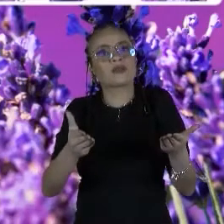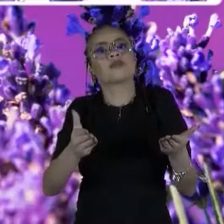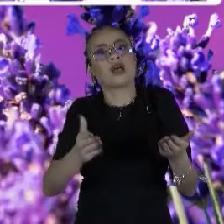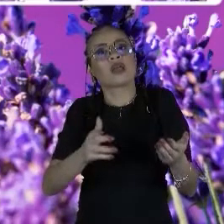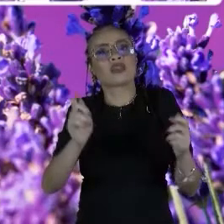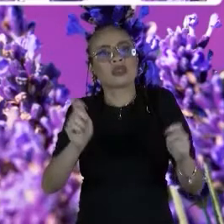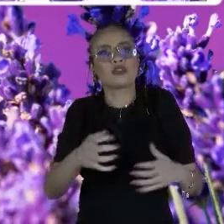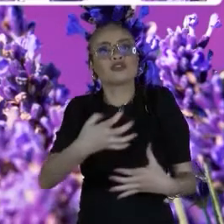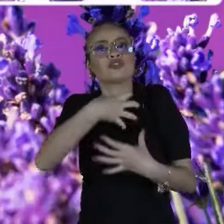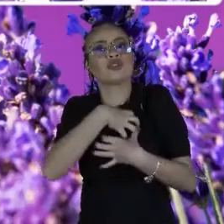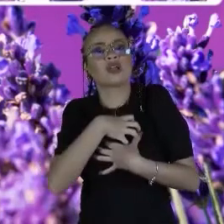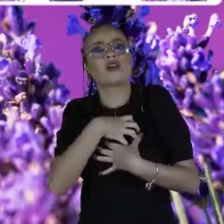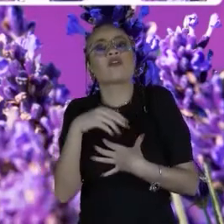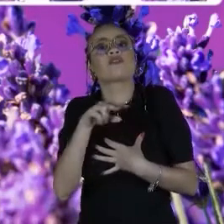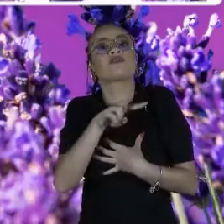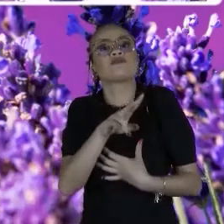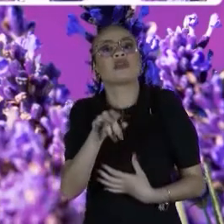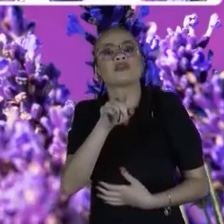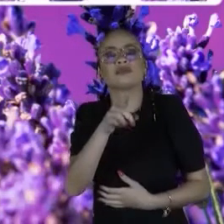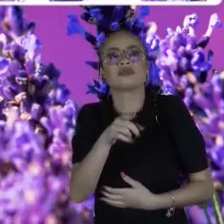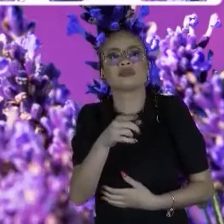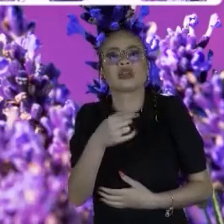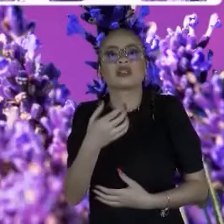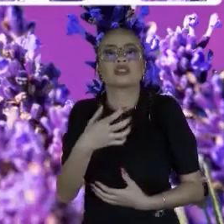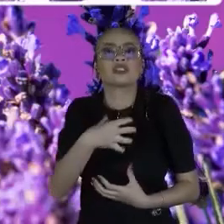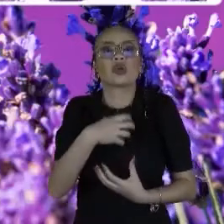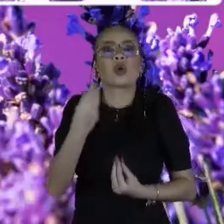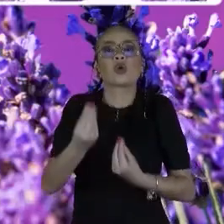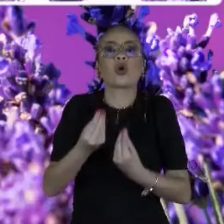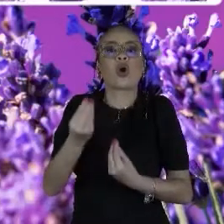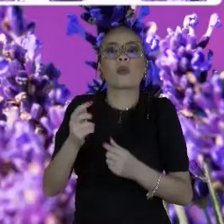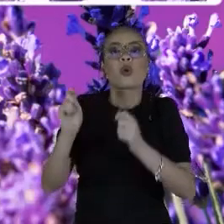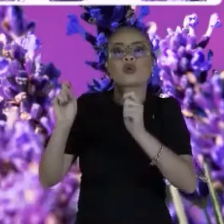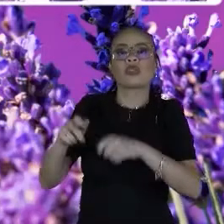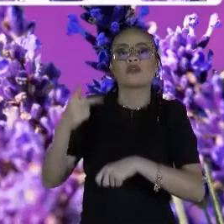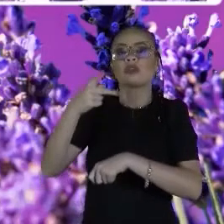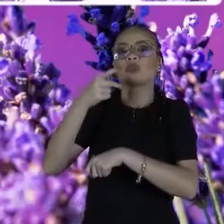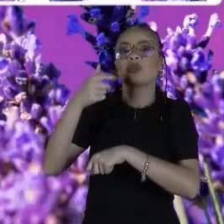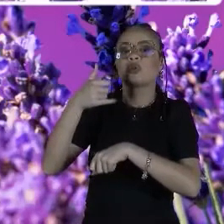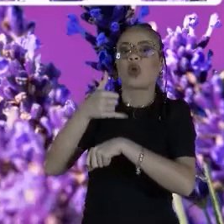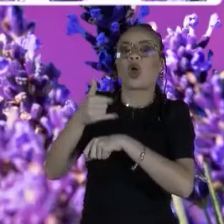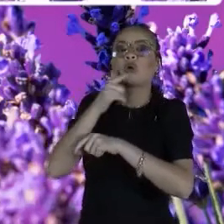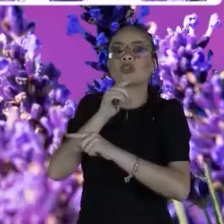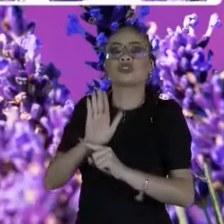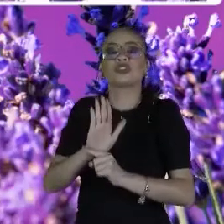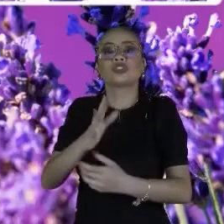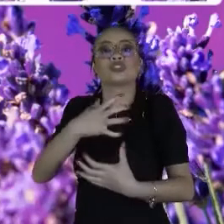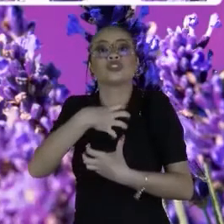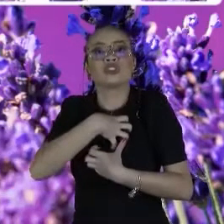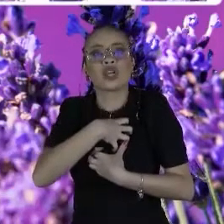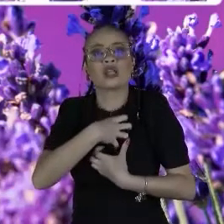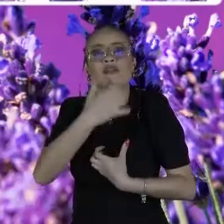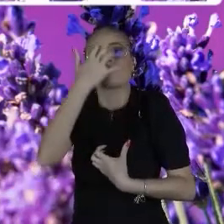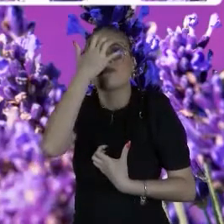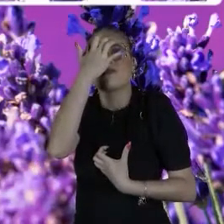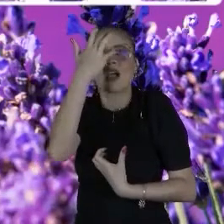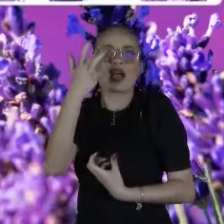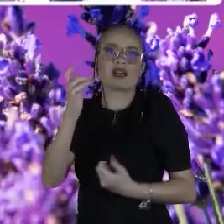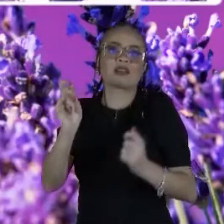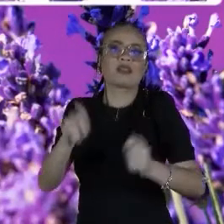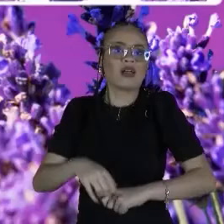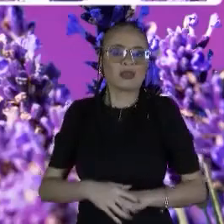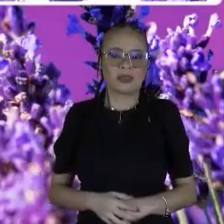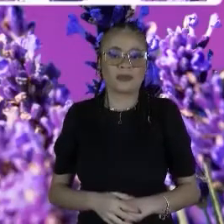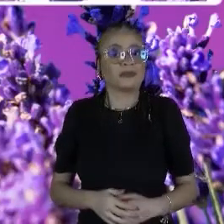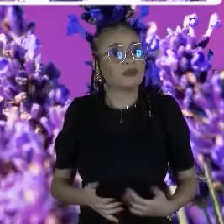pensa não é de como você vai poder deus aos olhos no seu dia a dia de forma simples descomplicada como eu